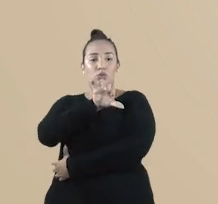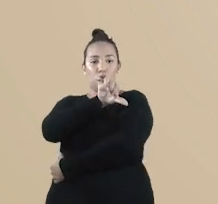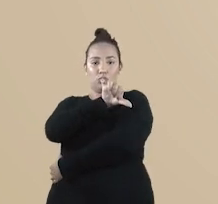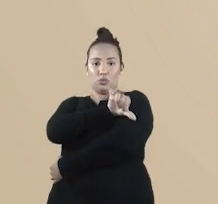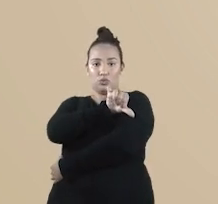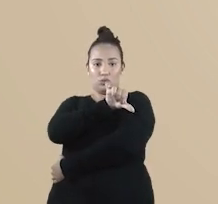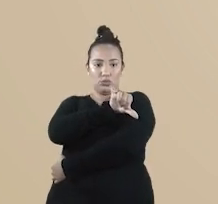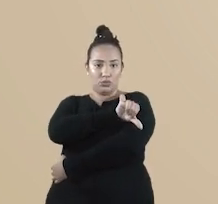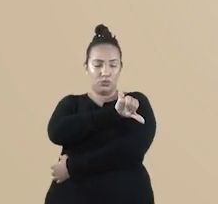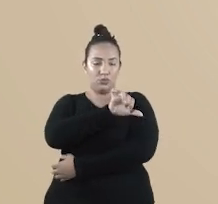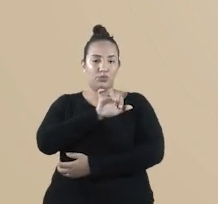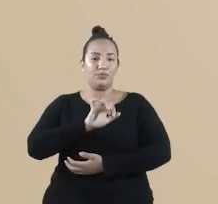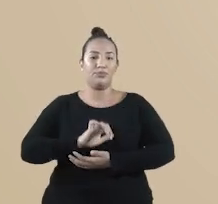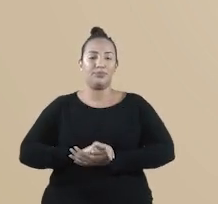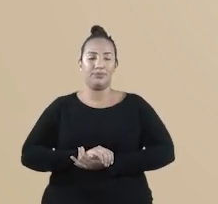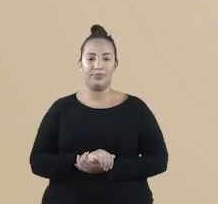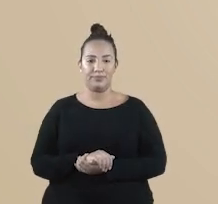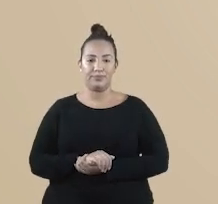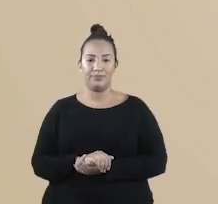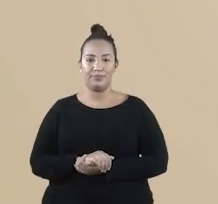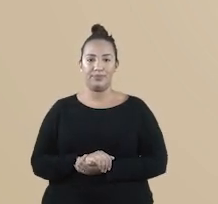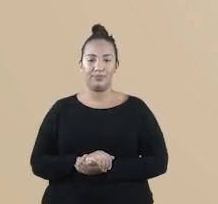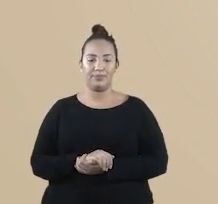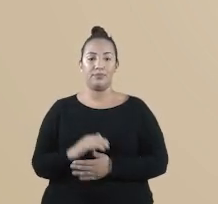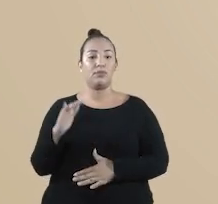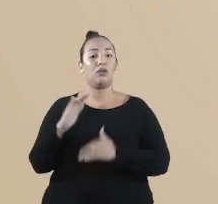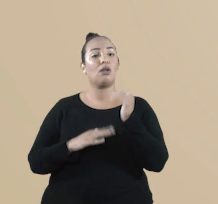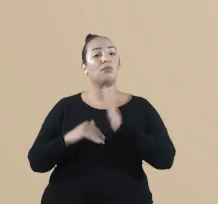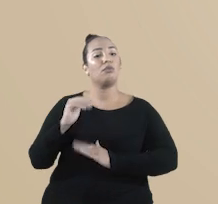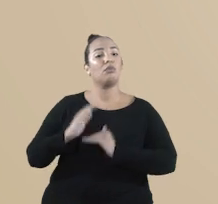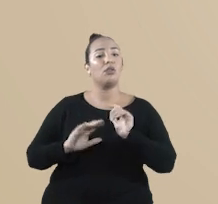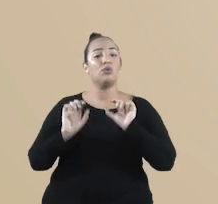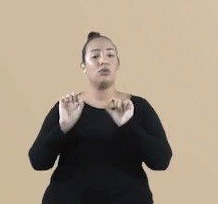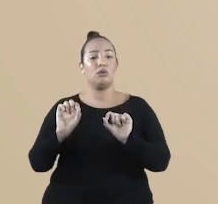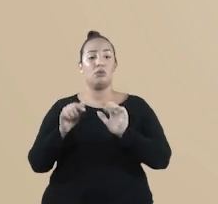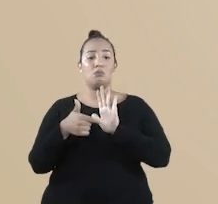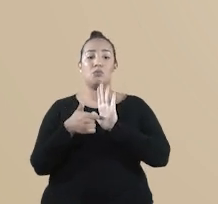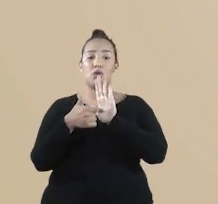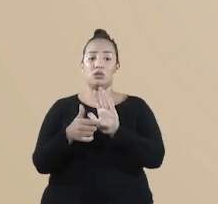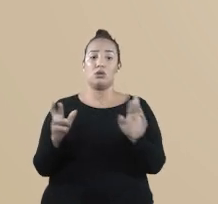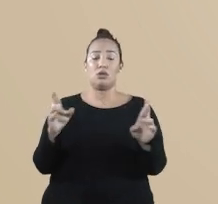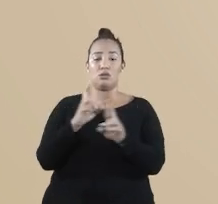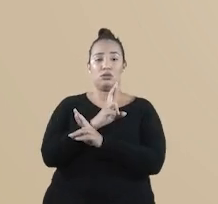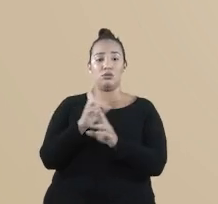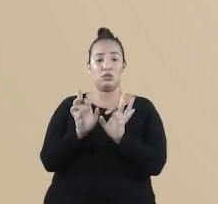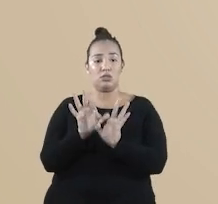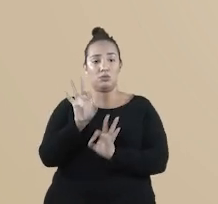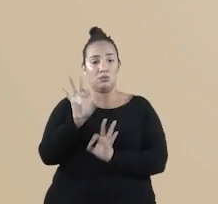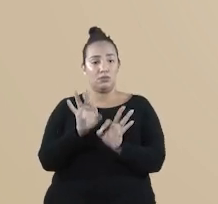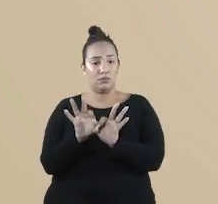9º ano dos anos finais do ensino fundamental e irá trabalhar a habilidade,